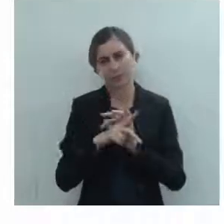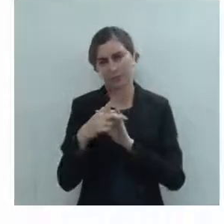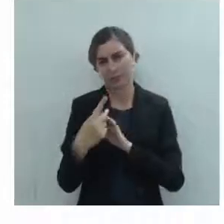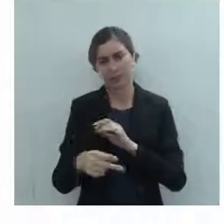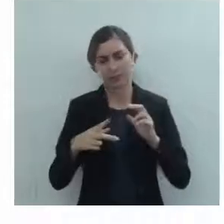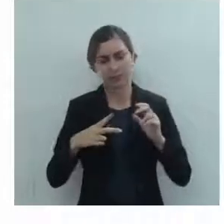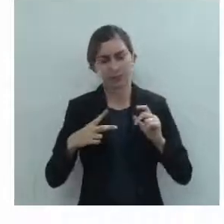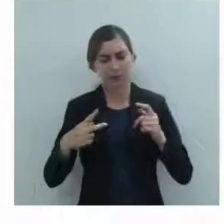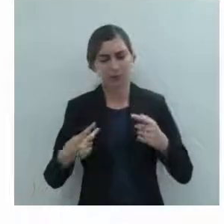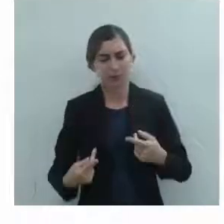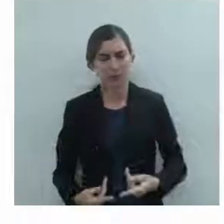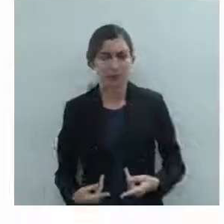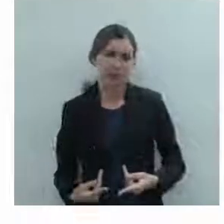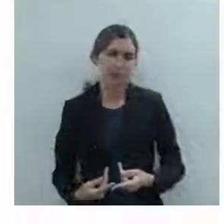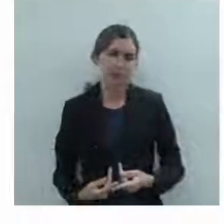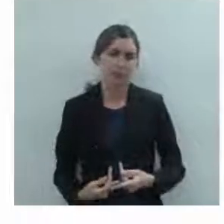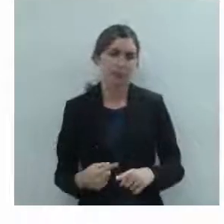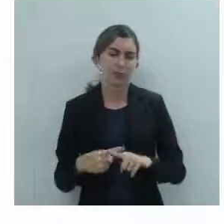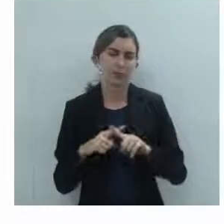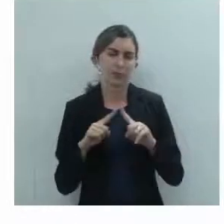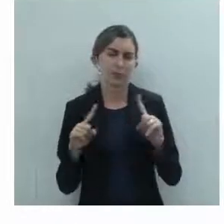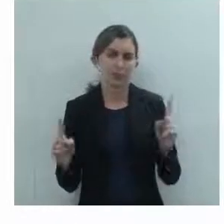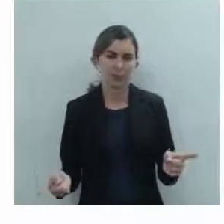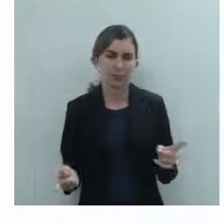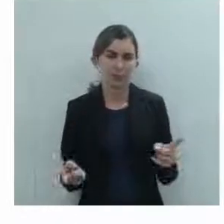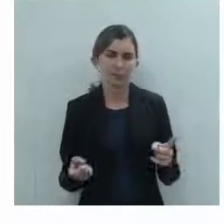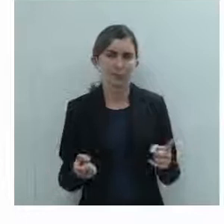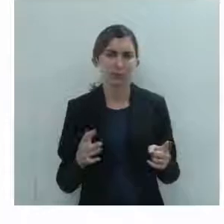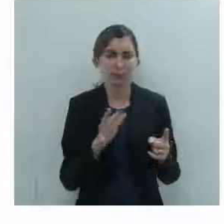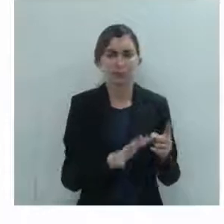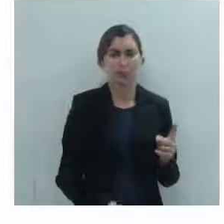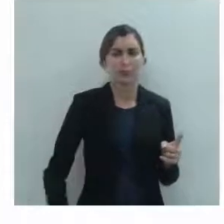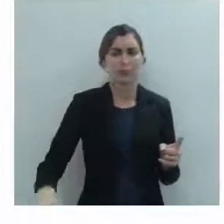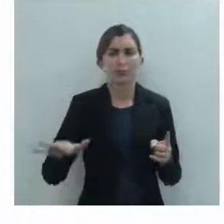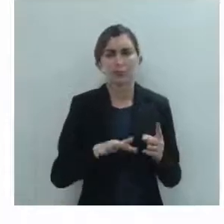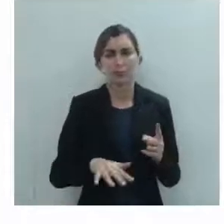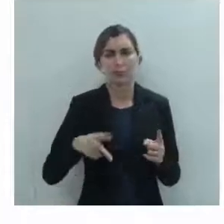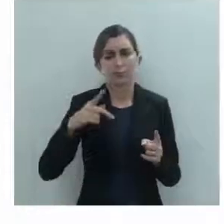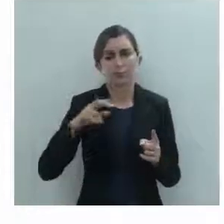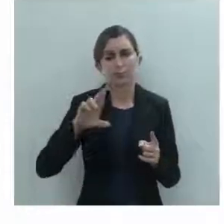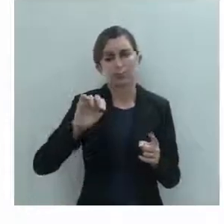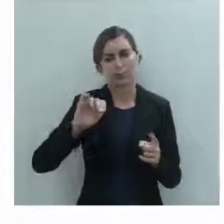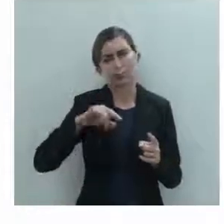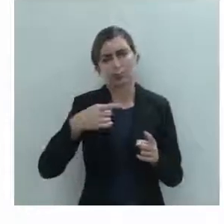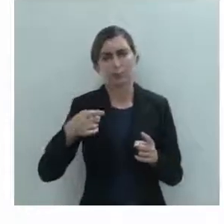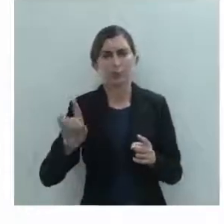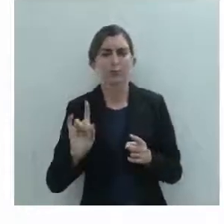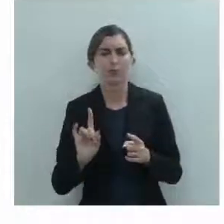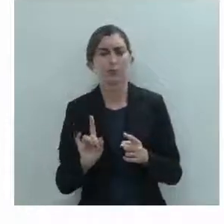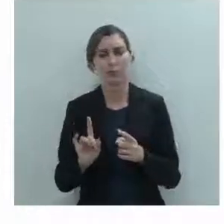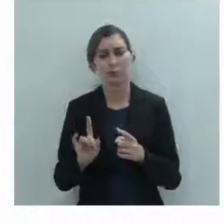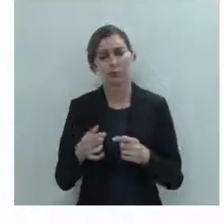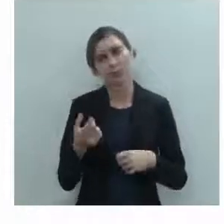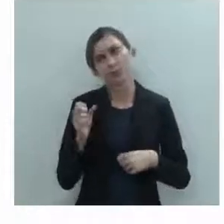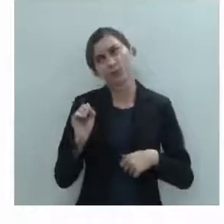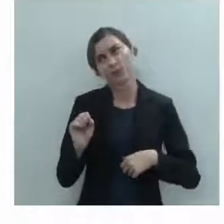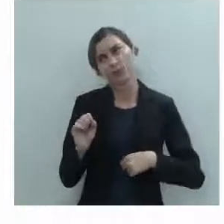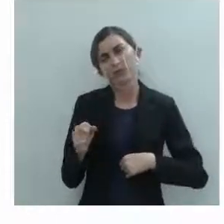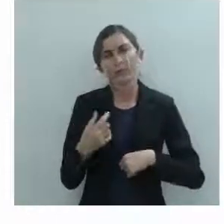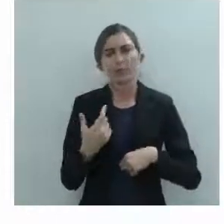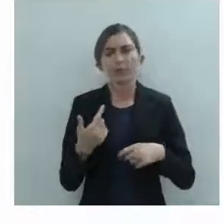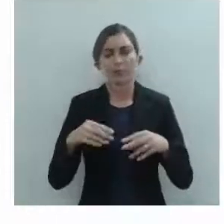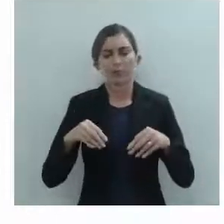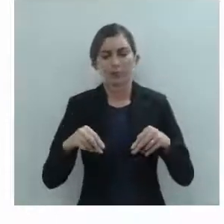próprios seres humanos em maio os meios de produção esses meios de produção podem ser